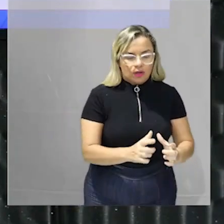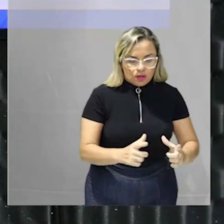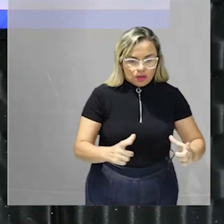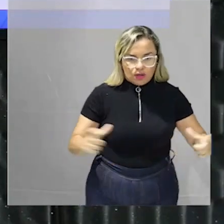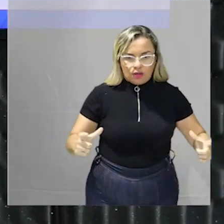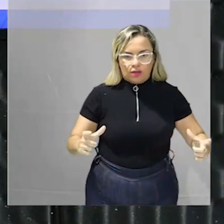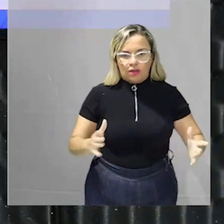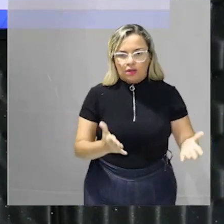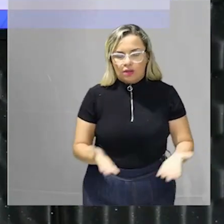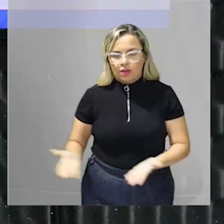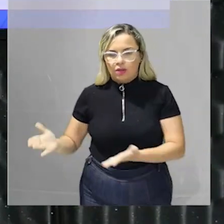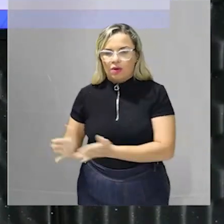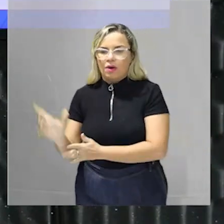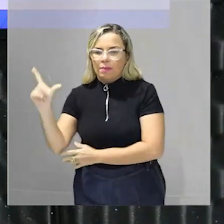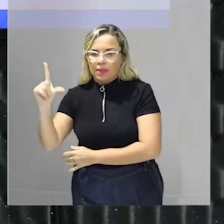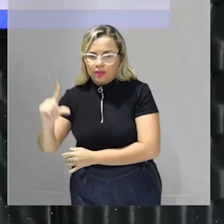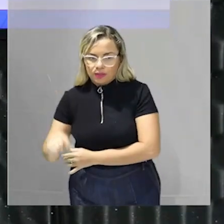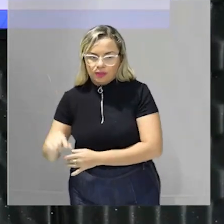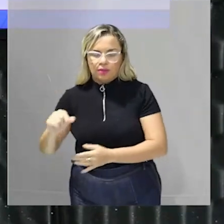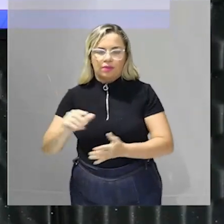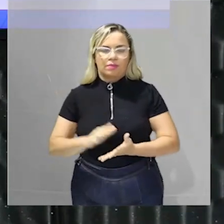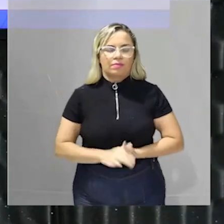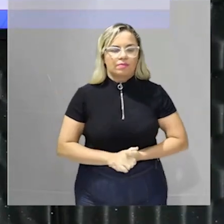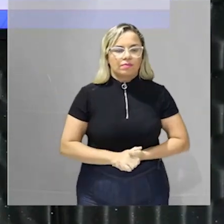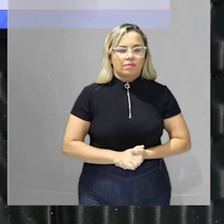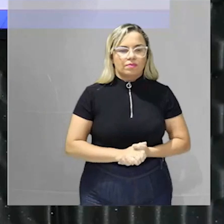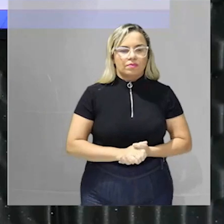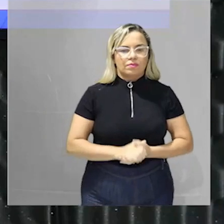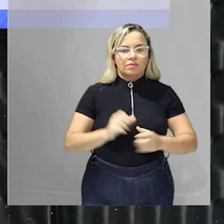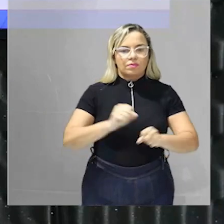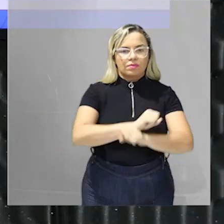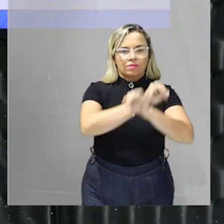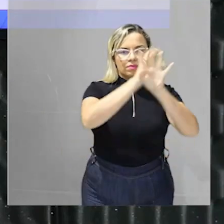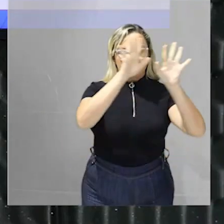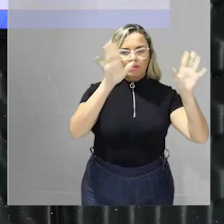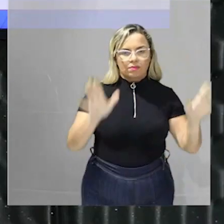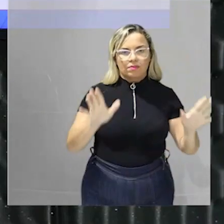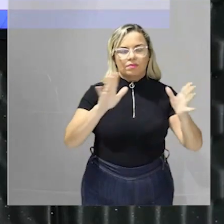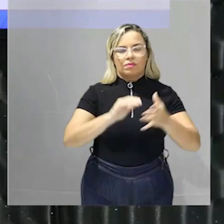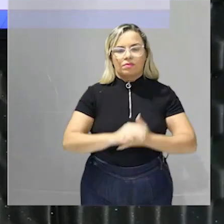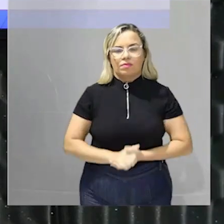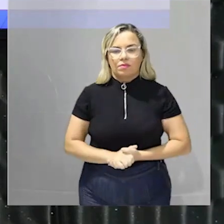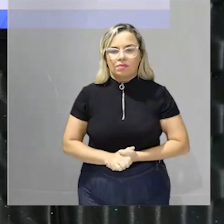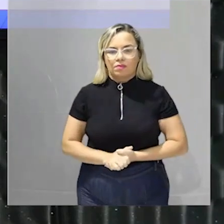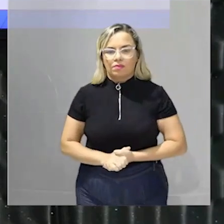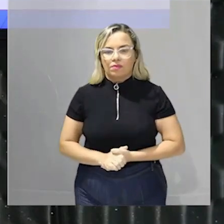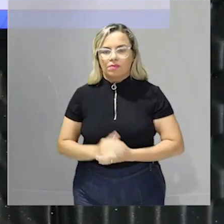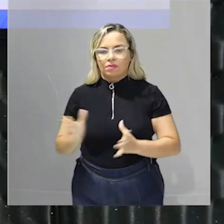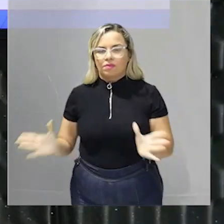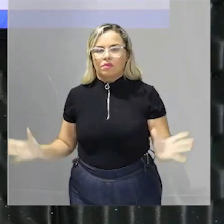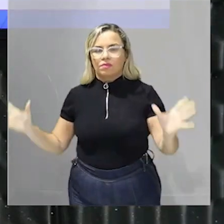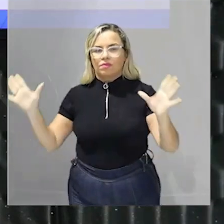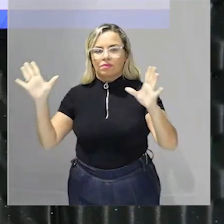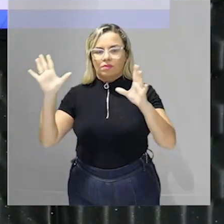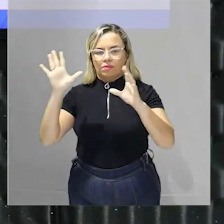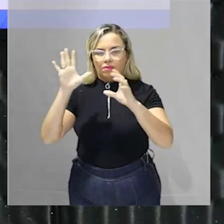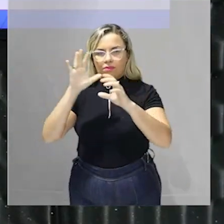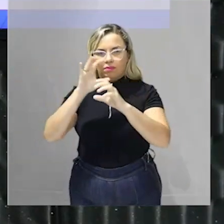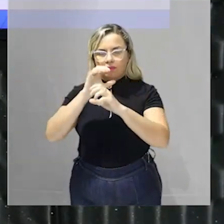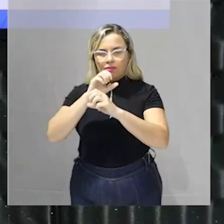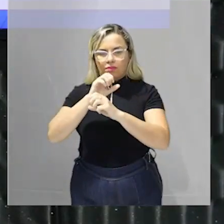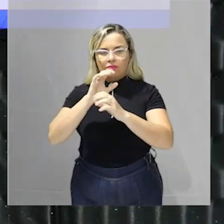grande. Pequeño, pequeno. Claro, claro, de